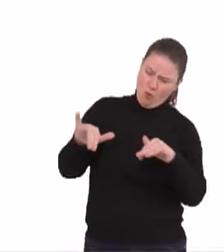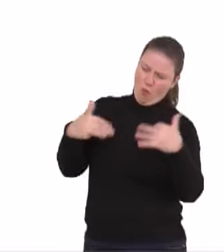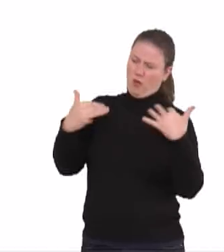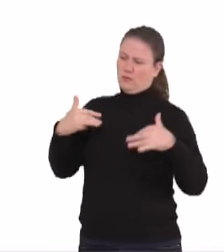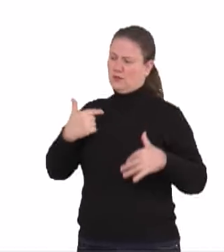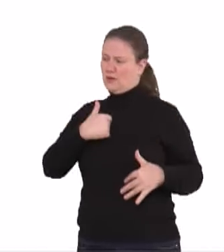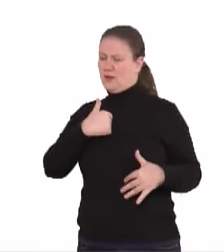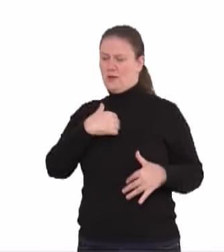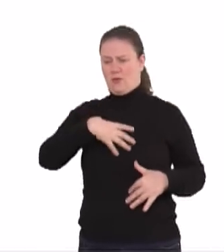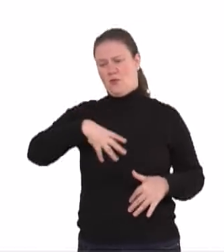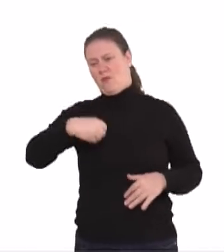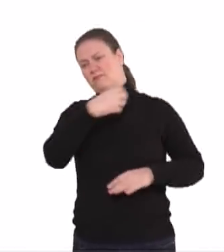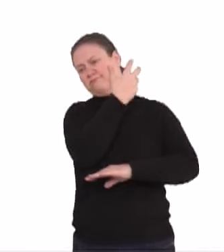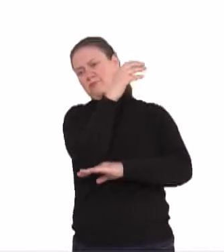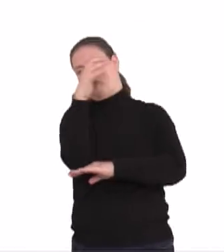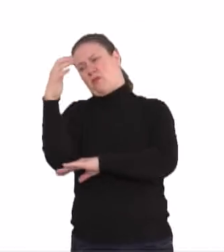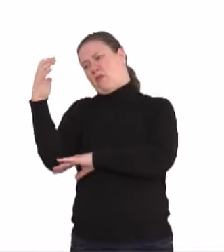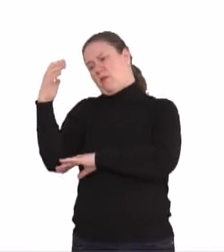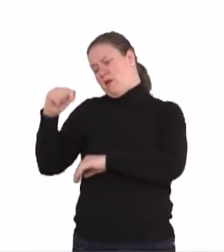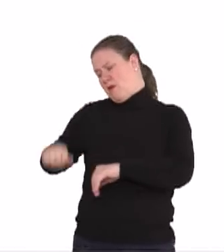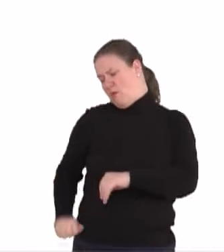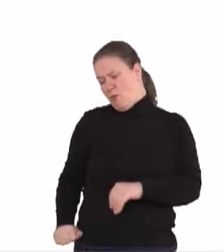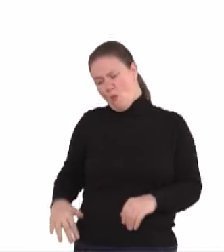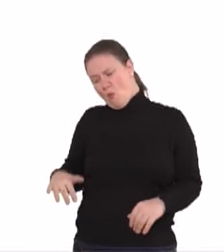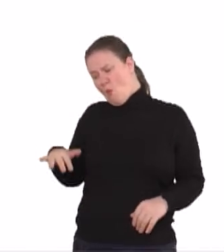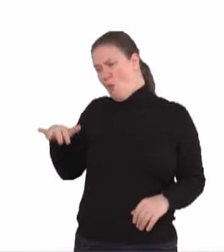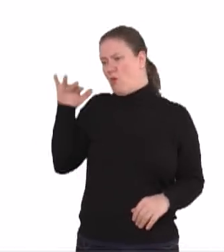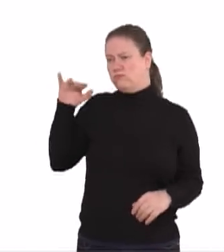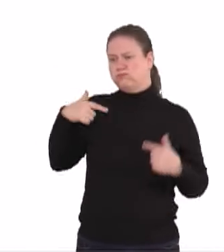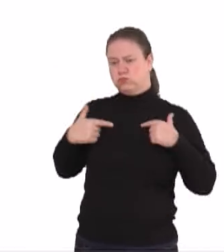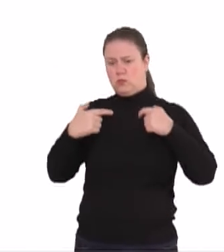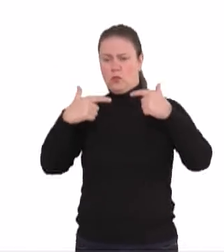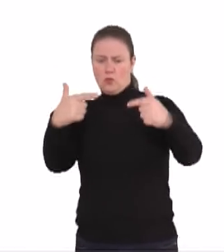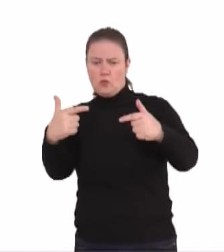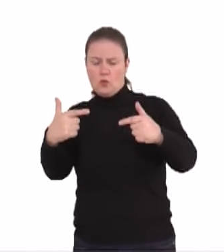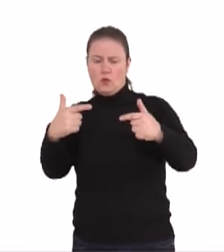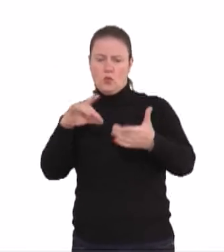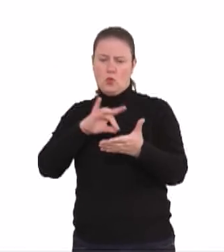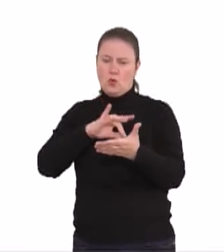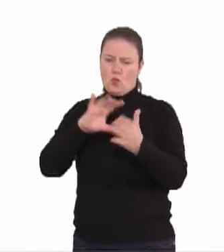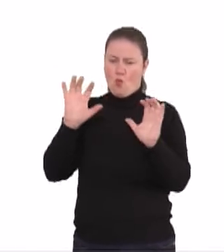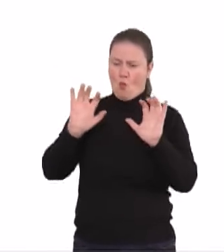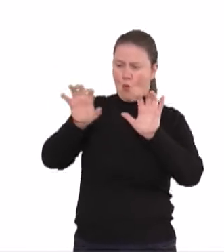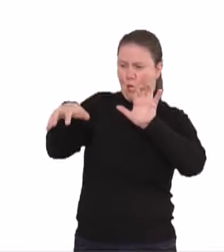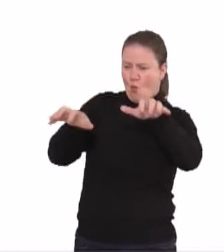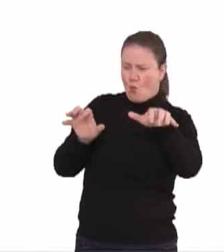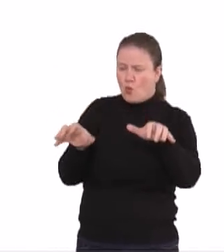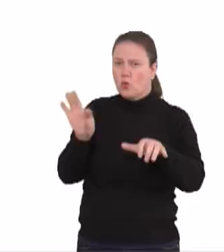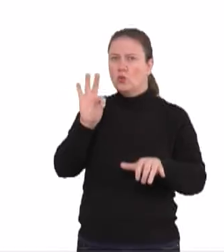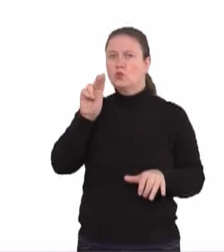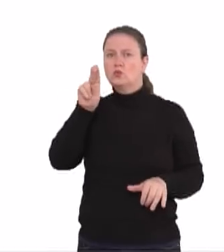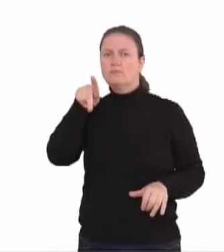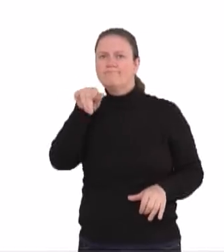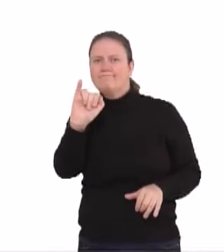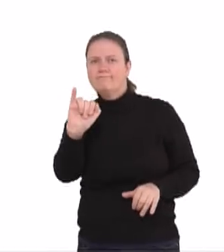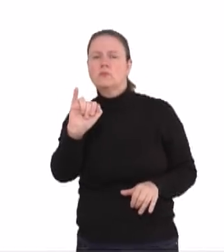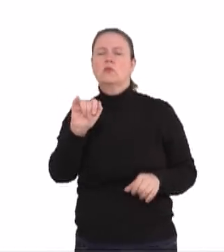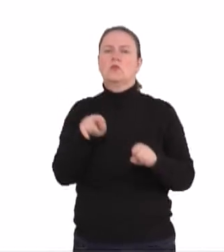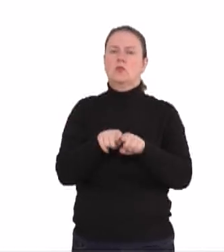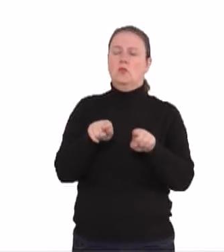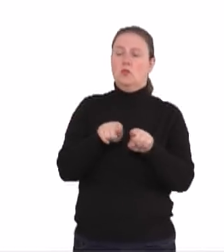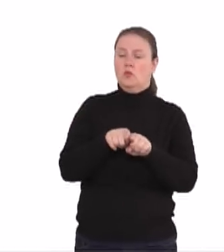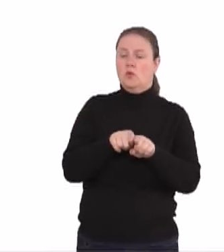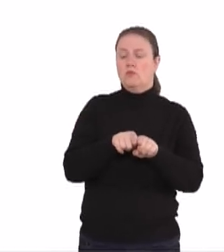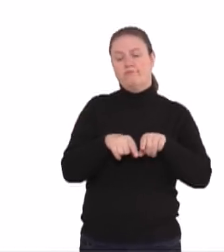das selvas, nas selvas cresci, guerreiros descendo da tribo Tupi. Da tribo pujante, que agora anda